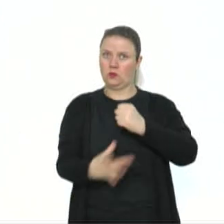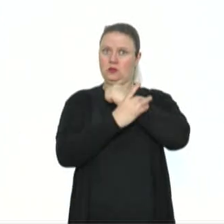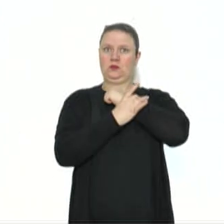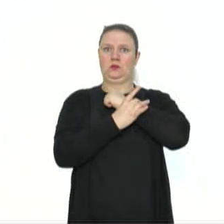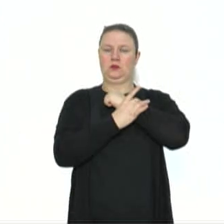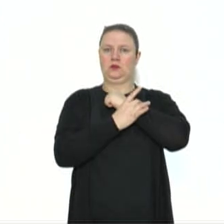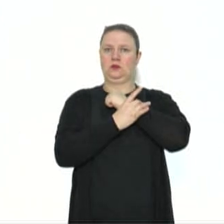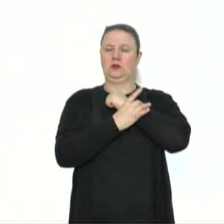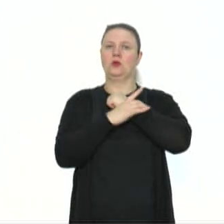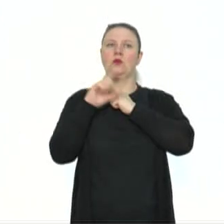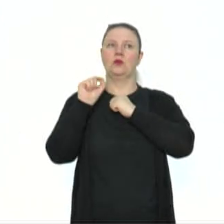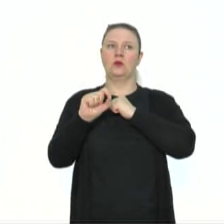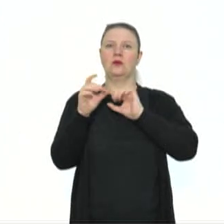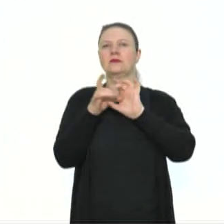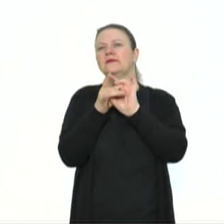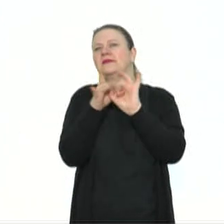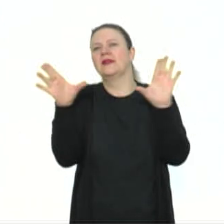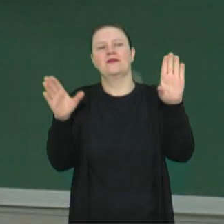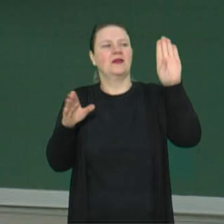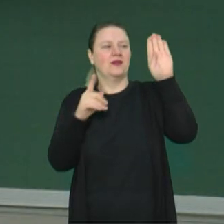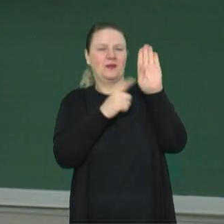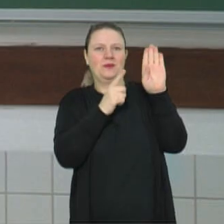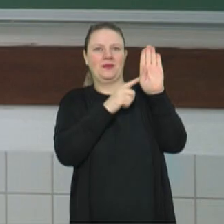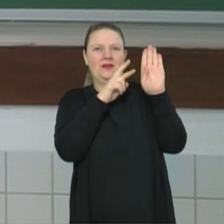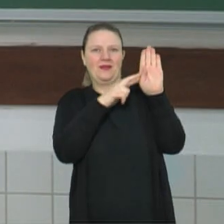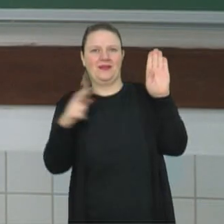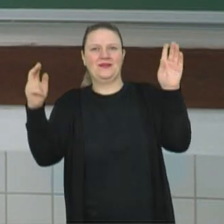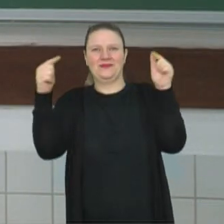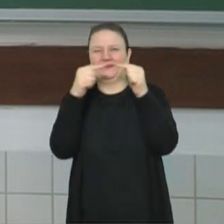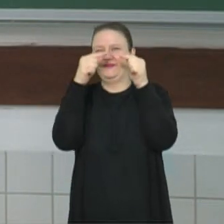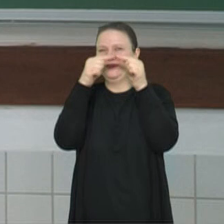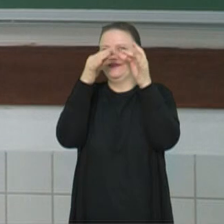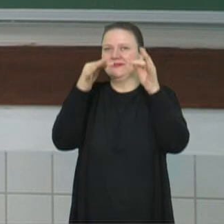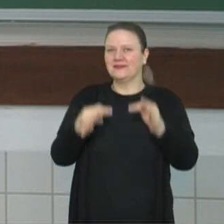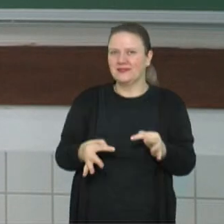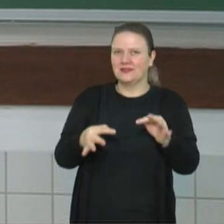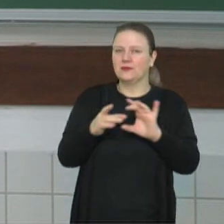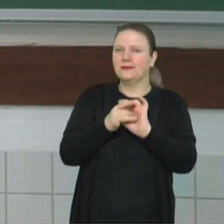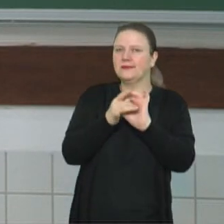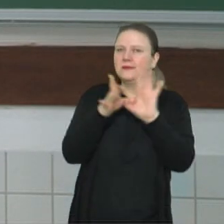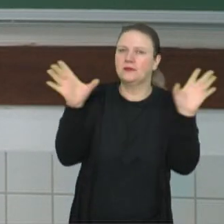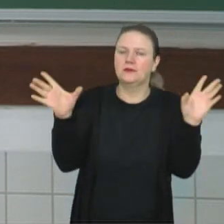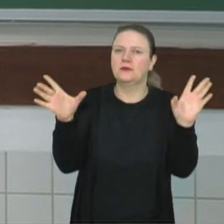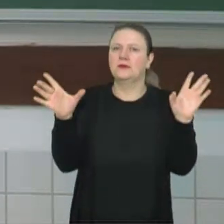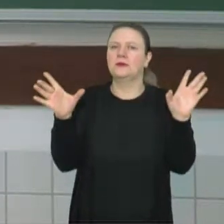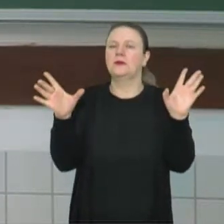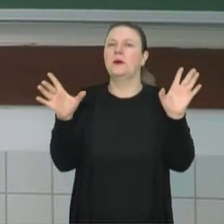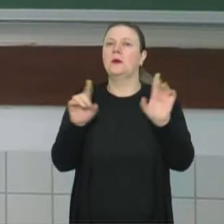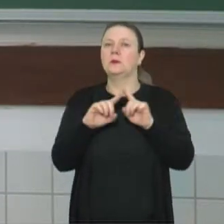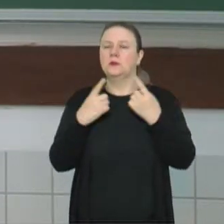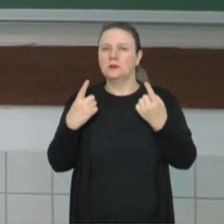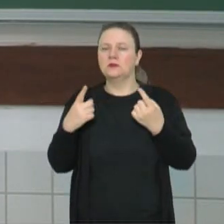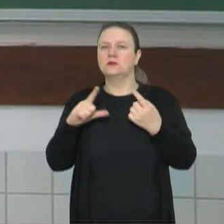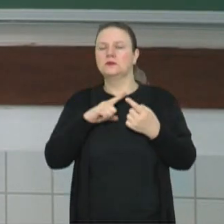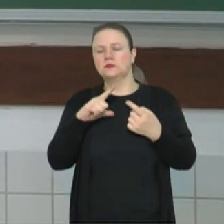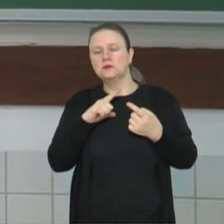da modalidade livre. Então, na modalidade livre, utiliza-se equipamentos de segurança, mas não utiliza-se nenhum outro